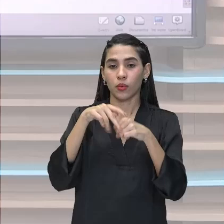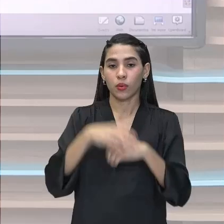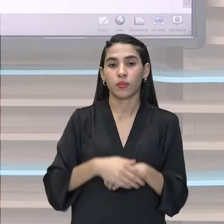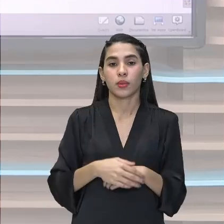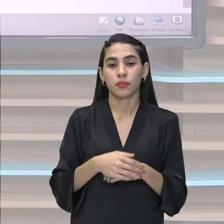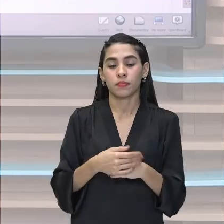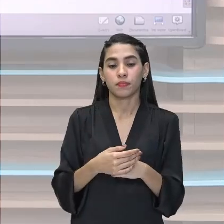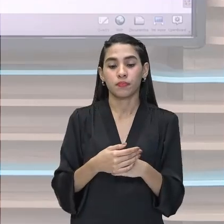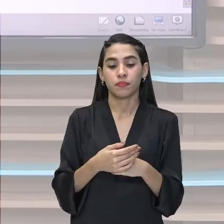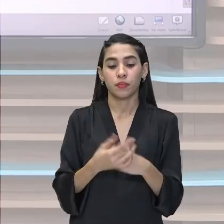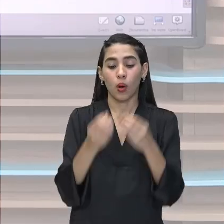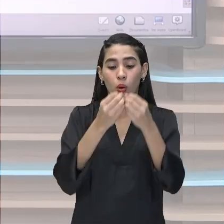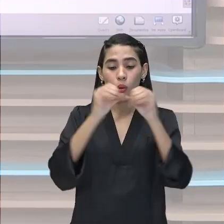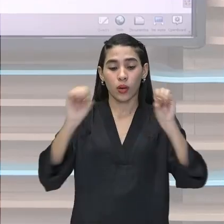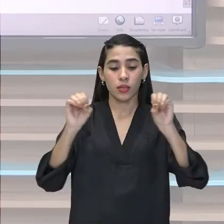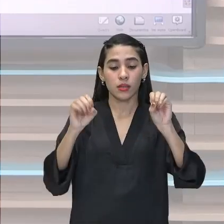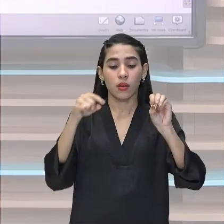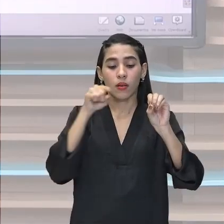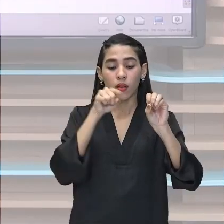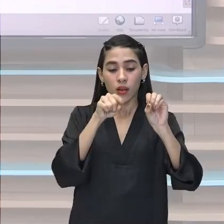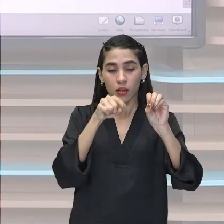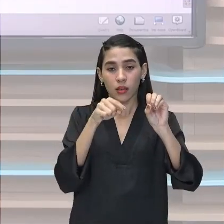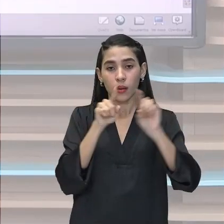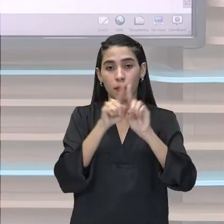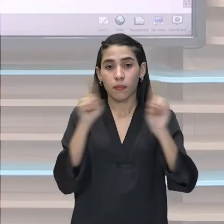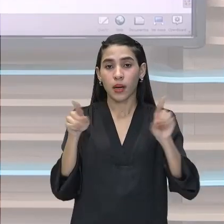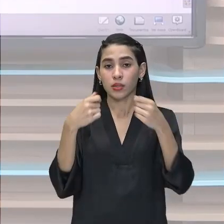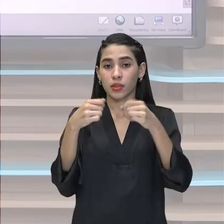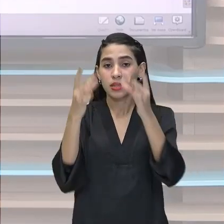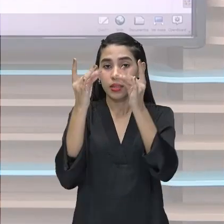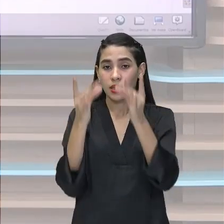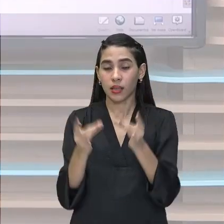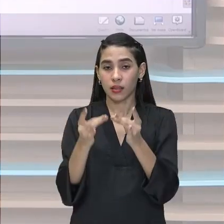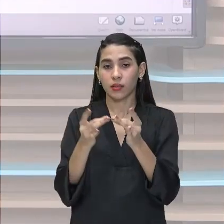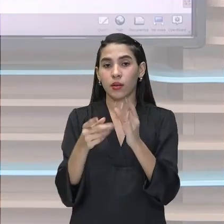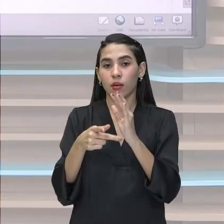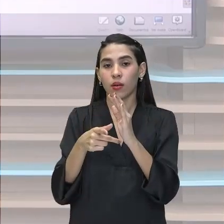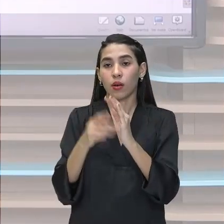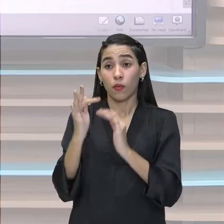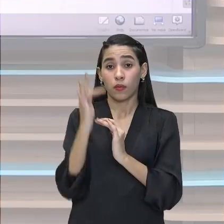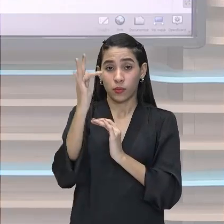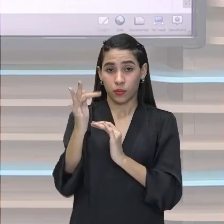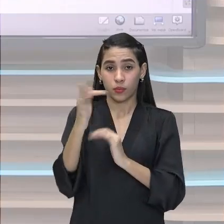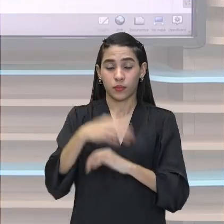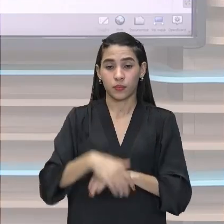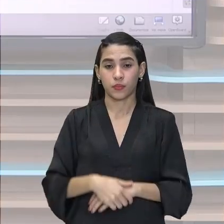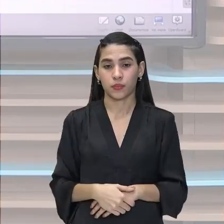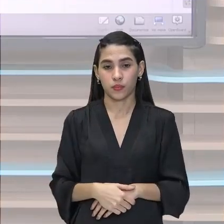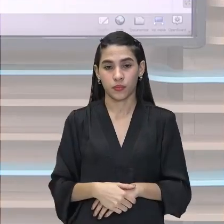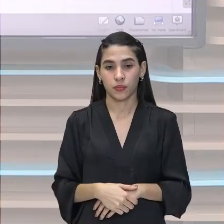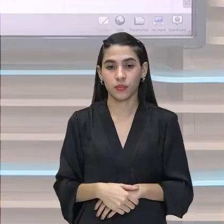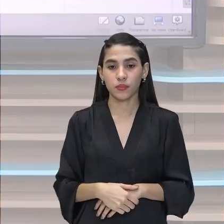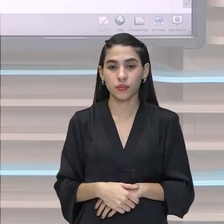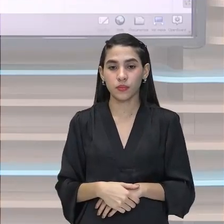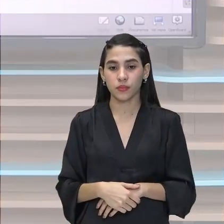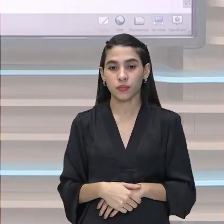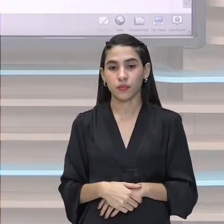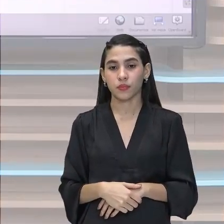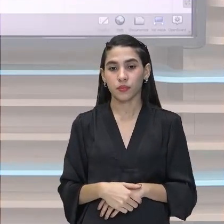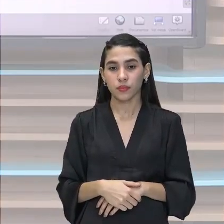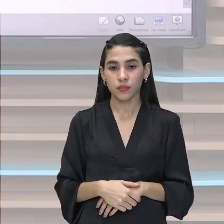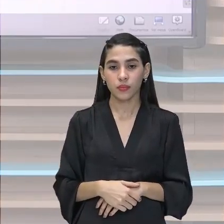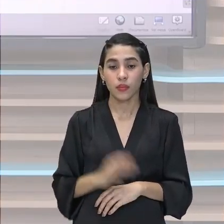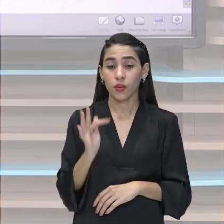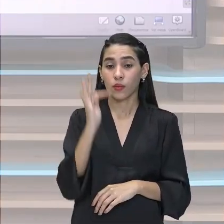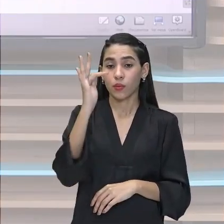meio, bem no meio do verbo, porém o verbo tem que estar conjugado no futuro, tá? No futuro, seja do